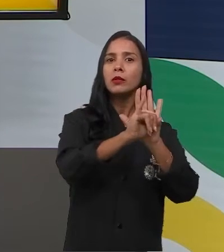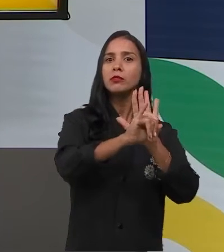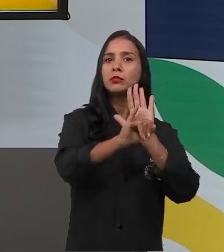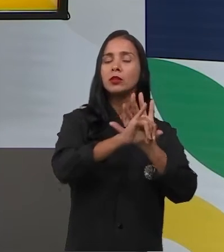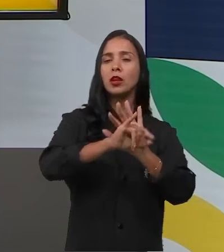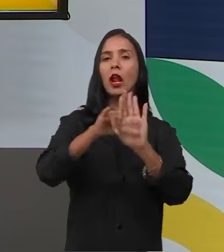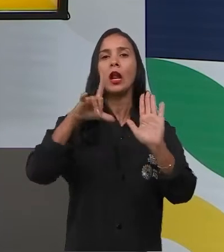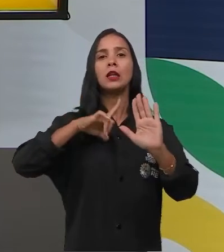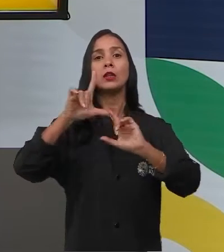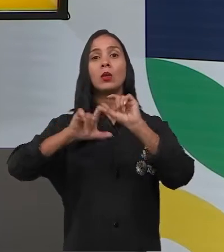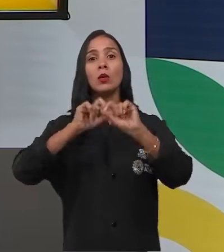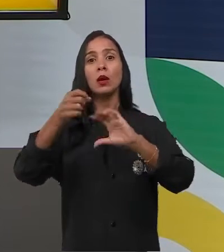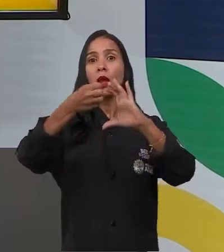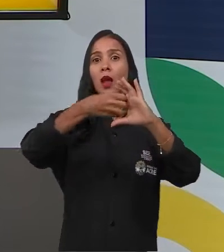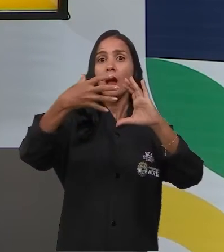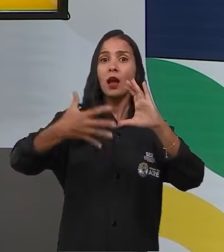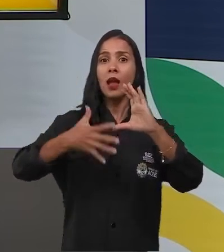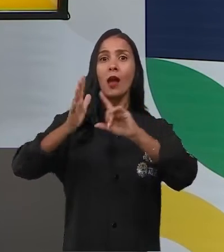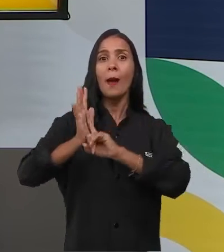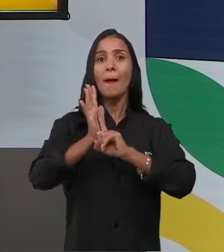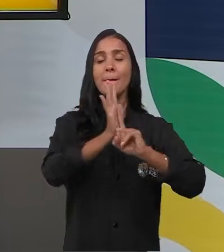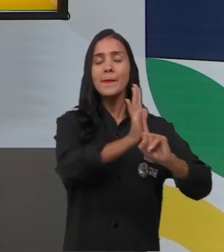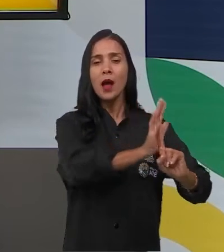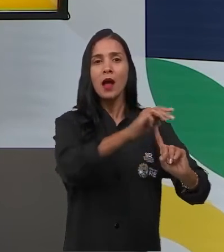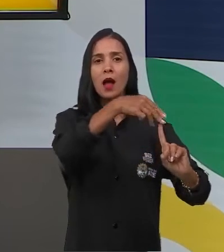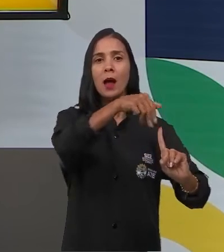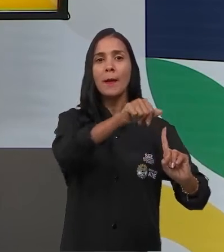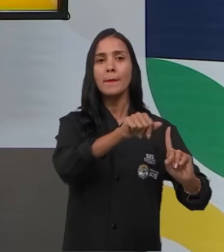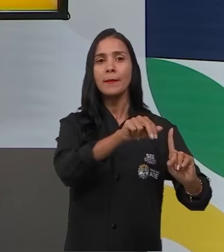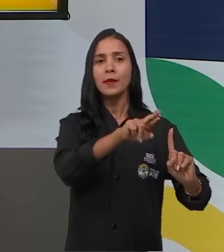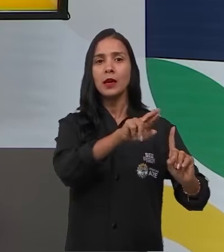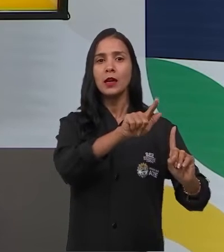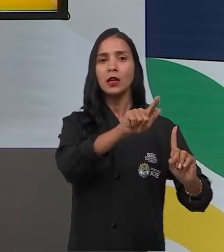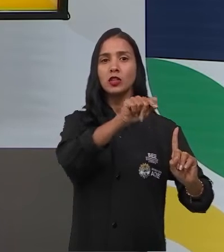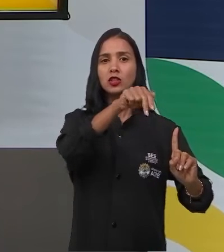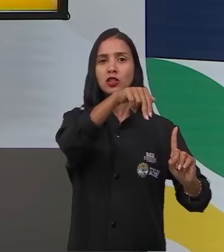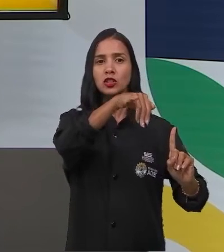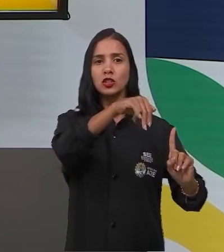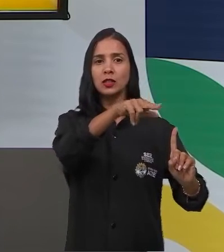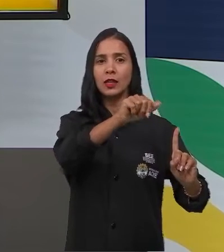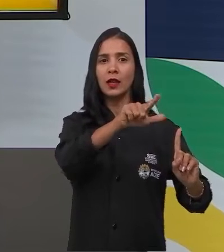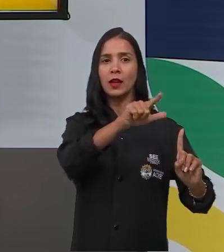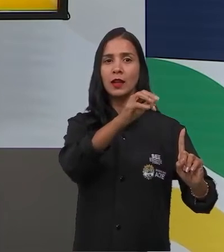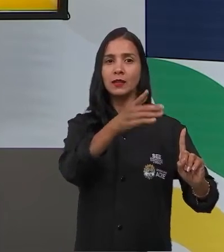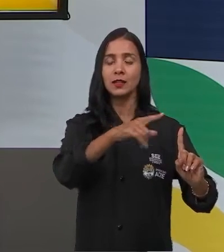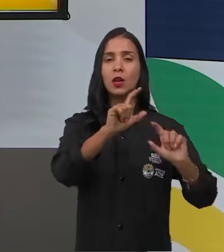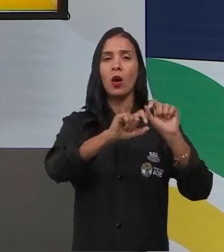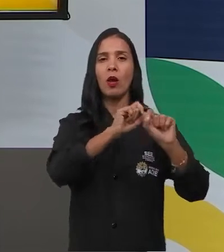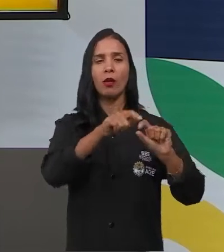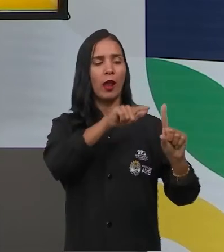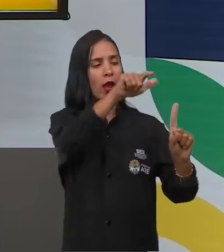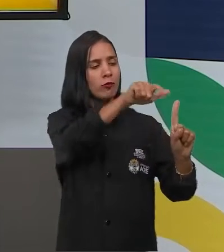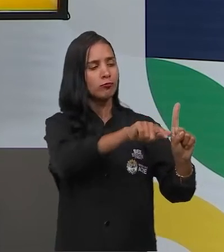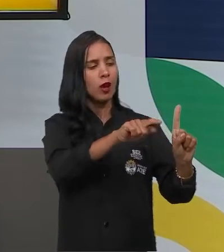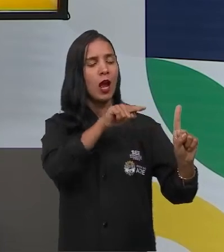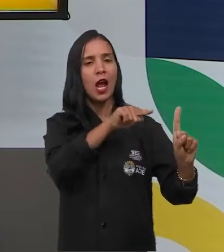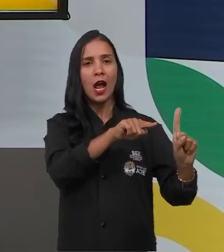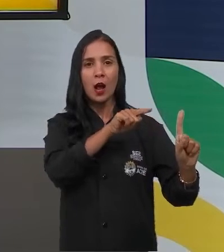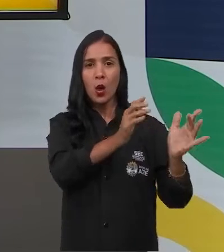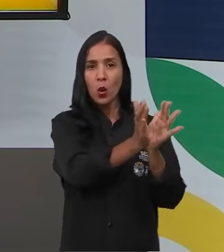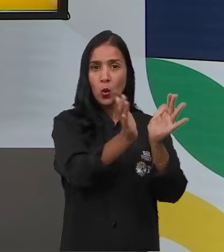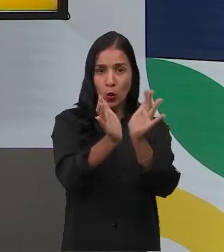há um aspecto de marginalização. Como assim marginalização, professor? Elas são subjugadas,